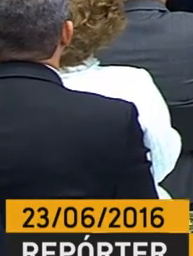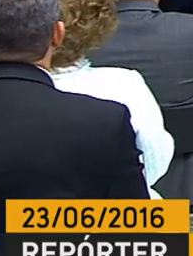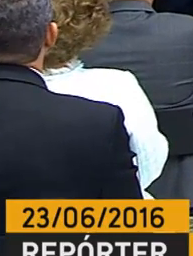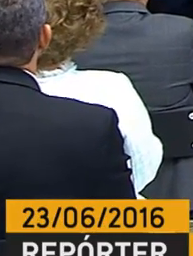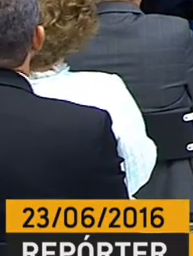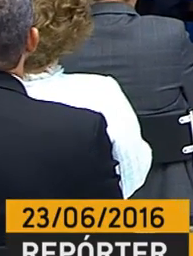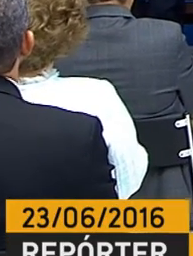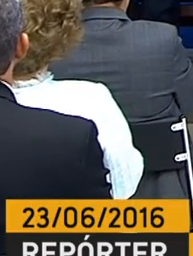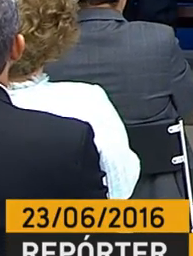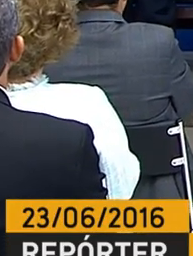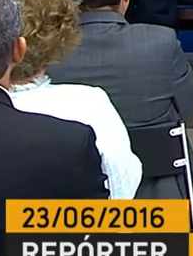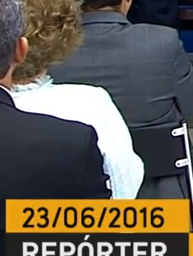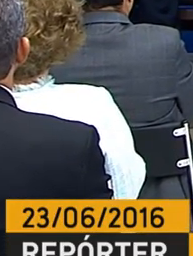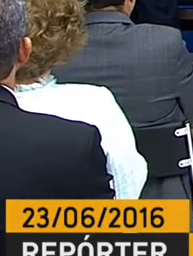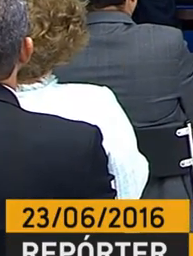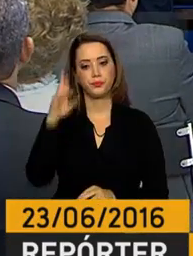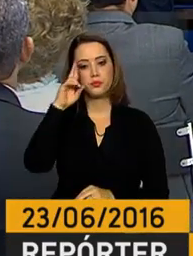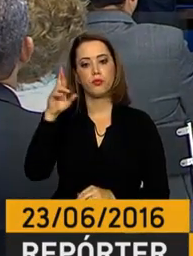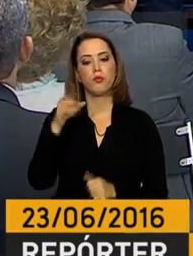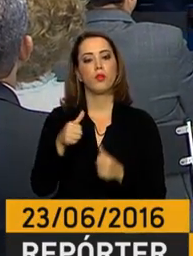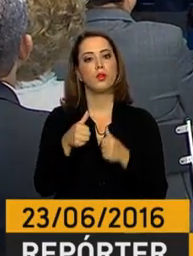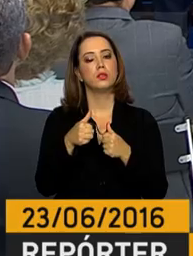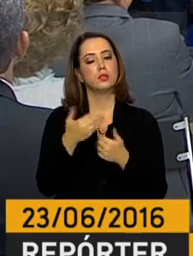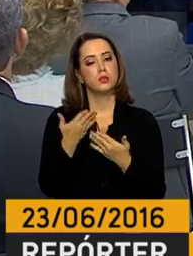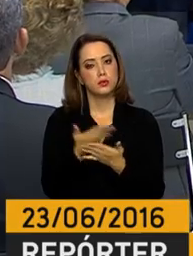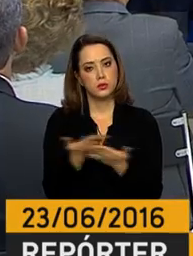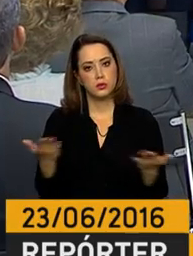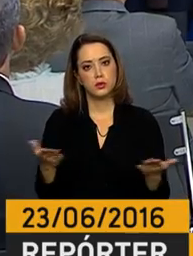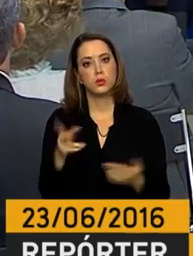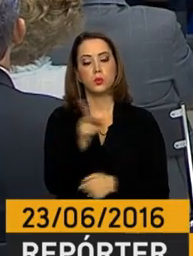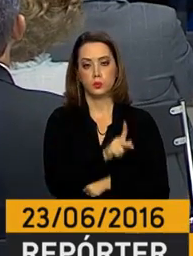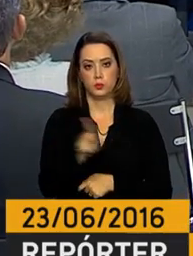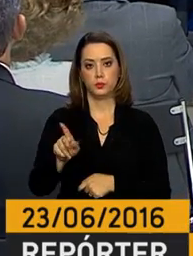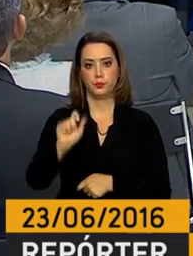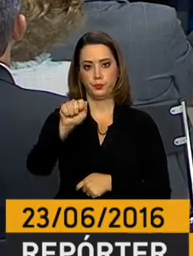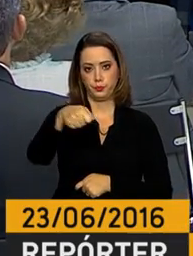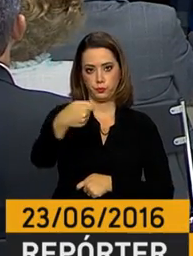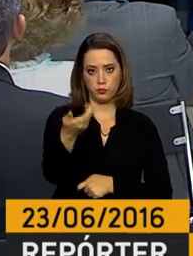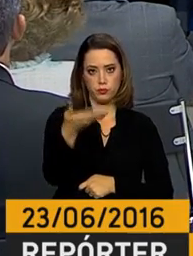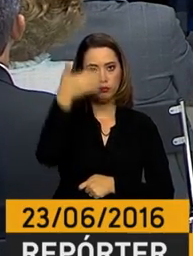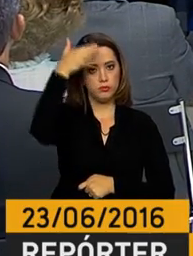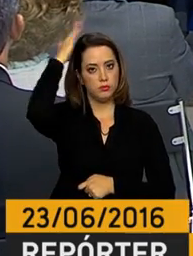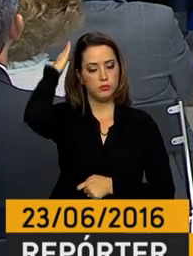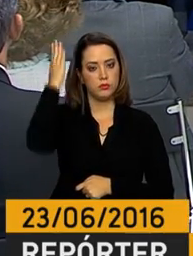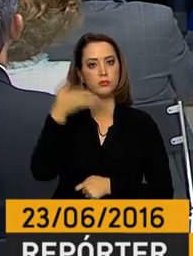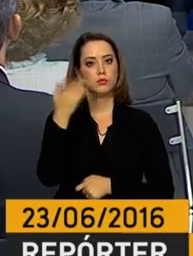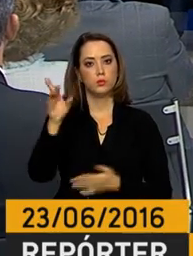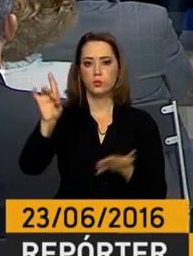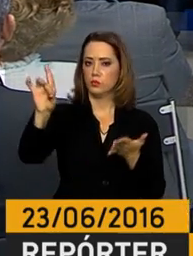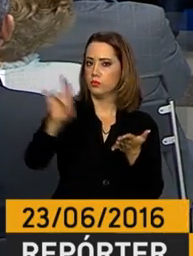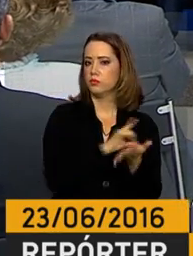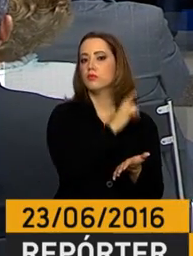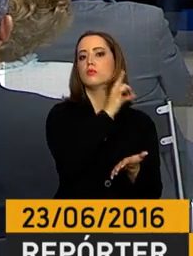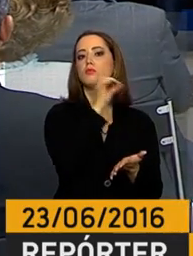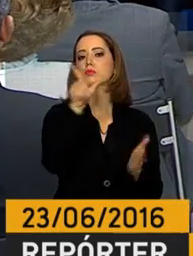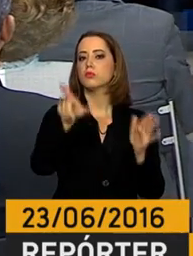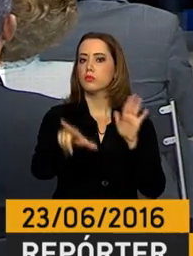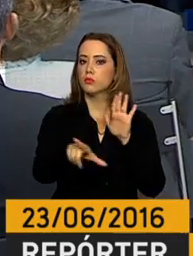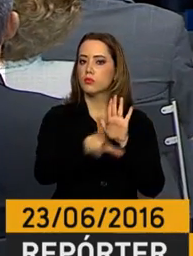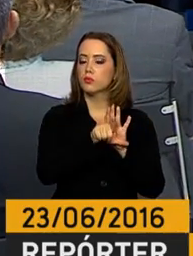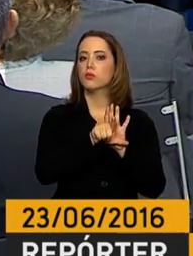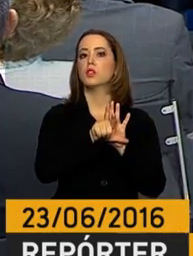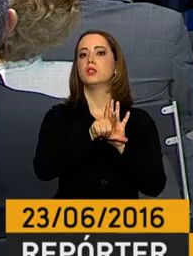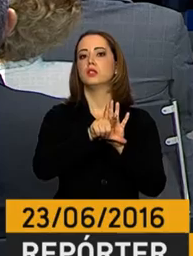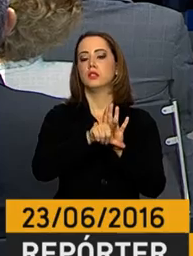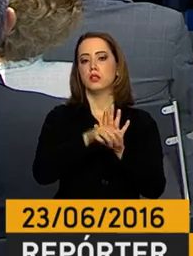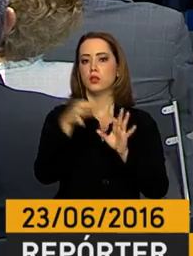obrigado senhoras e senhores nesse momento o presidente da república em exercício sanciona a lei que disciplina o processo